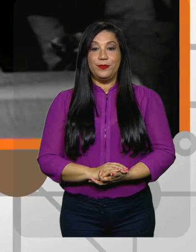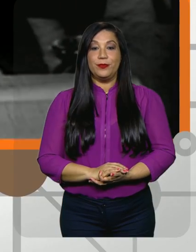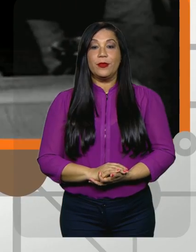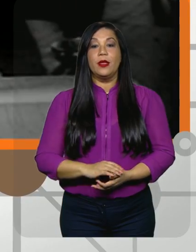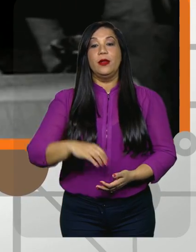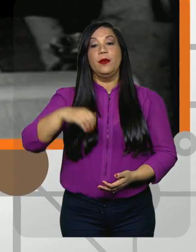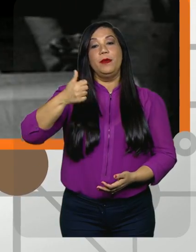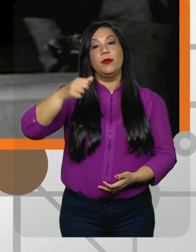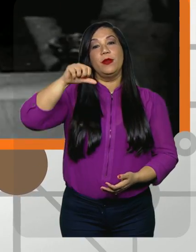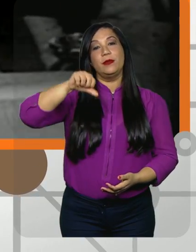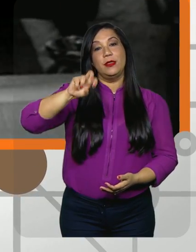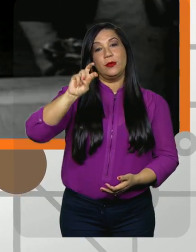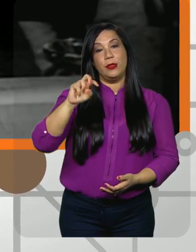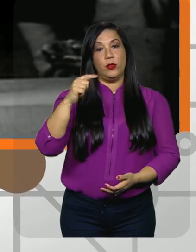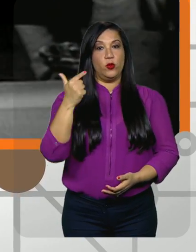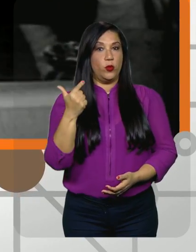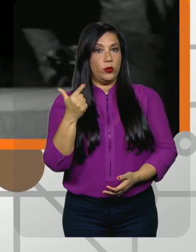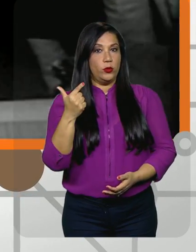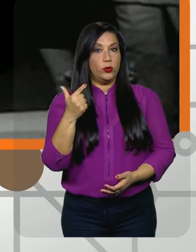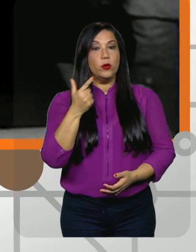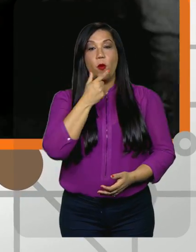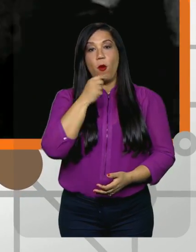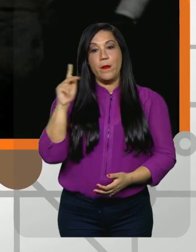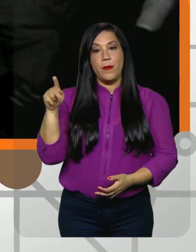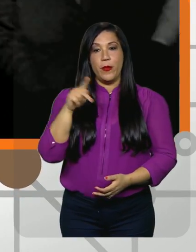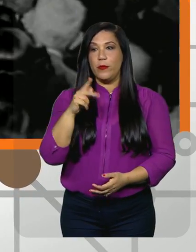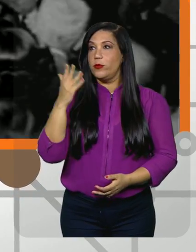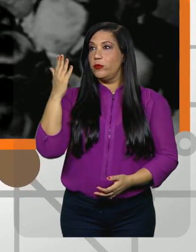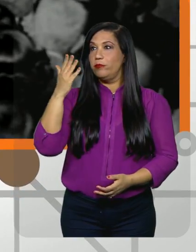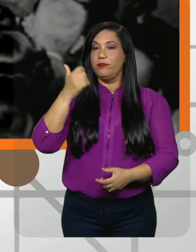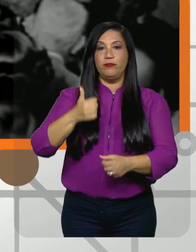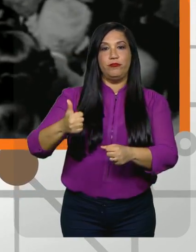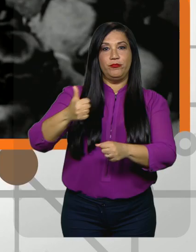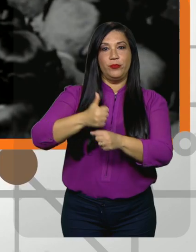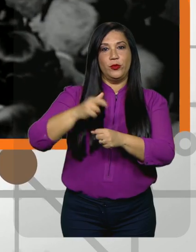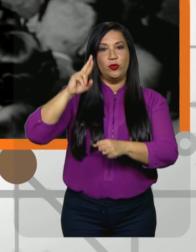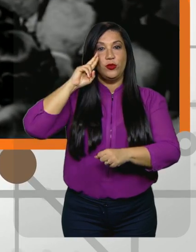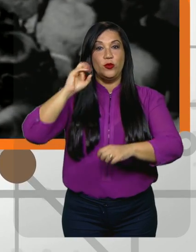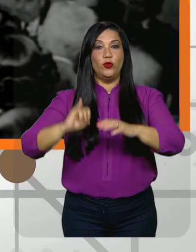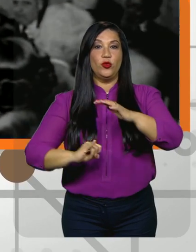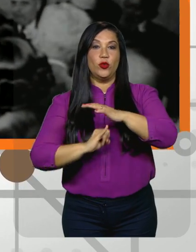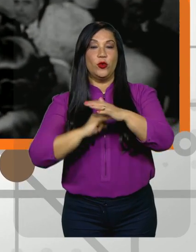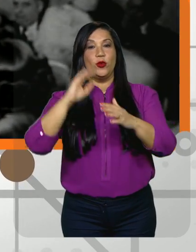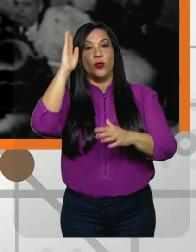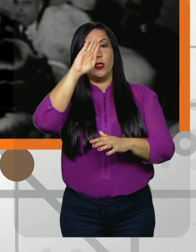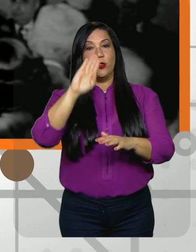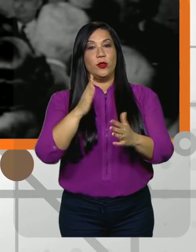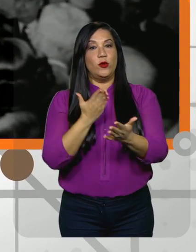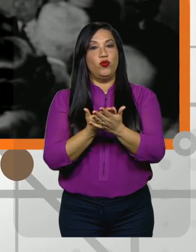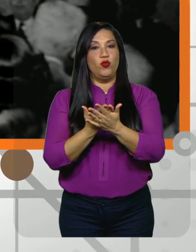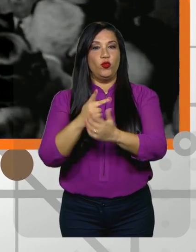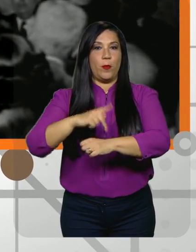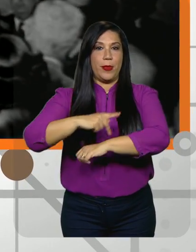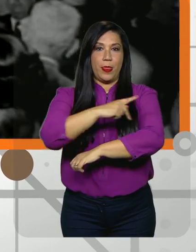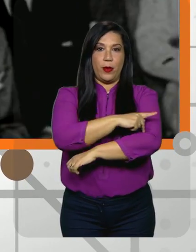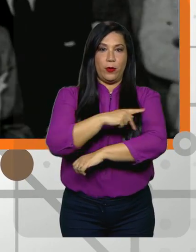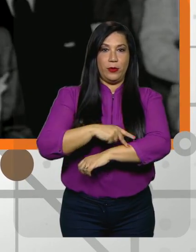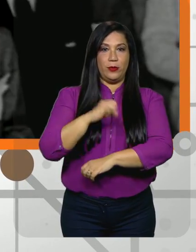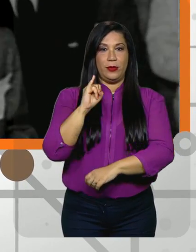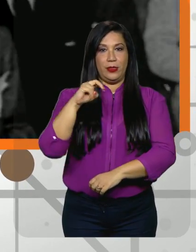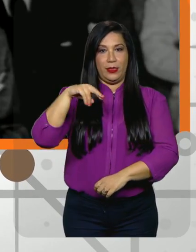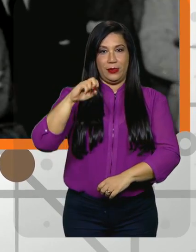Em 1952, o educador assume a direção do Instituto Nacional de Estudos Pedagógicos, o